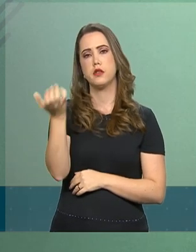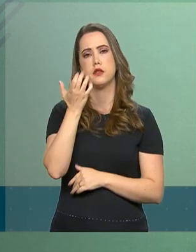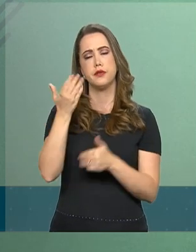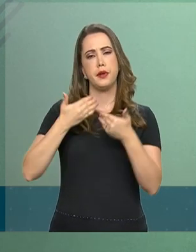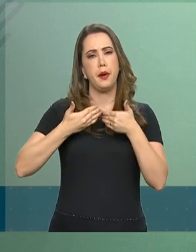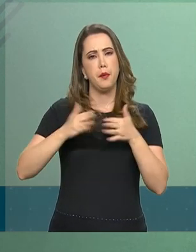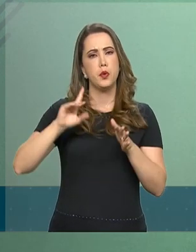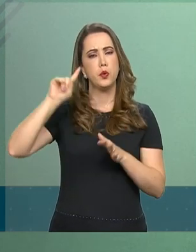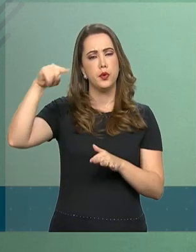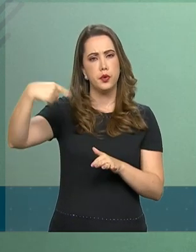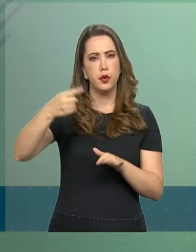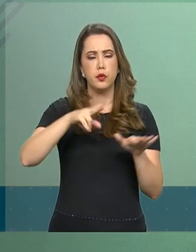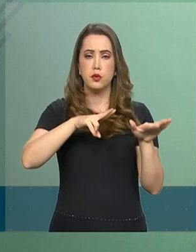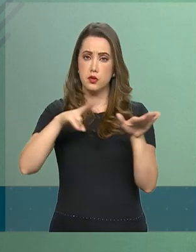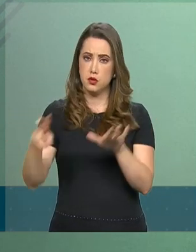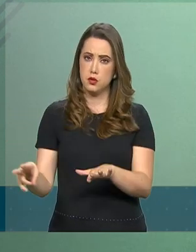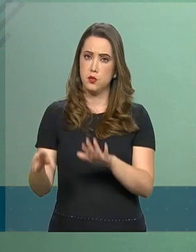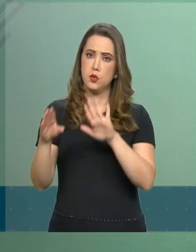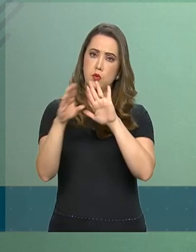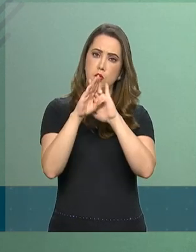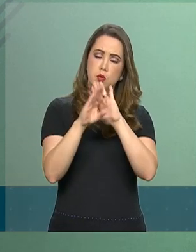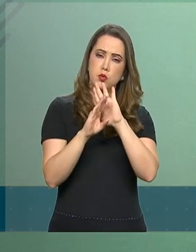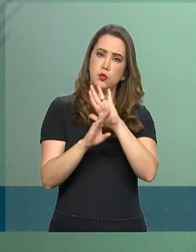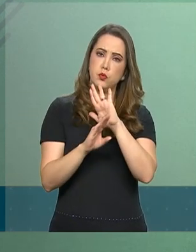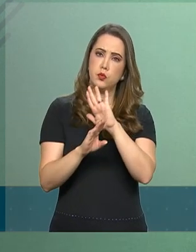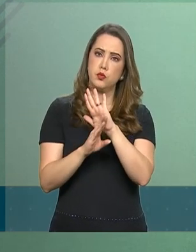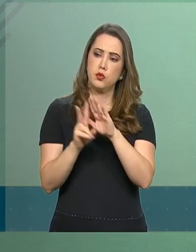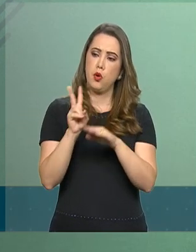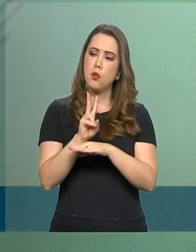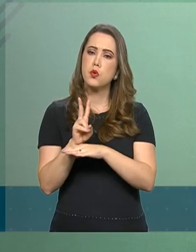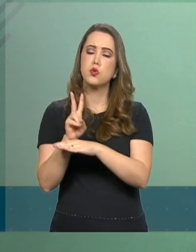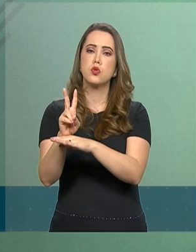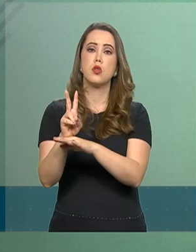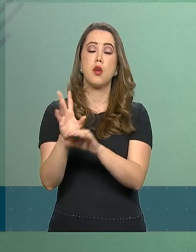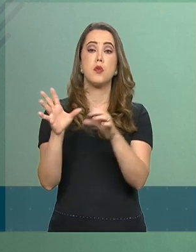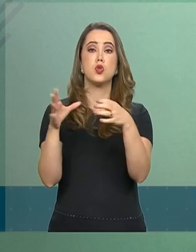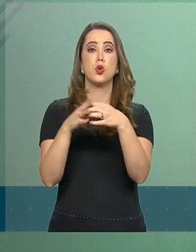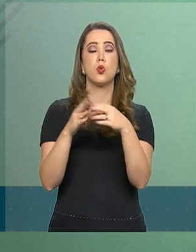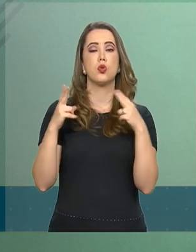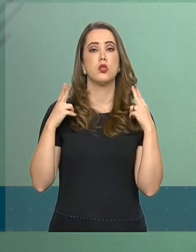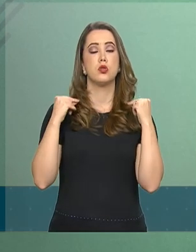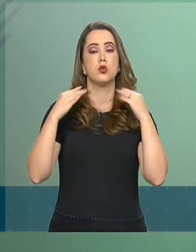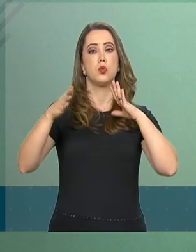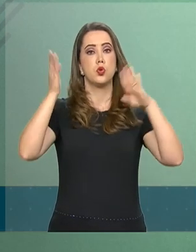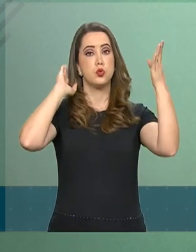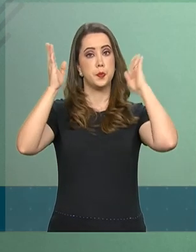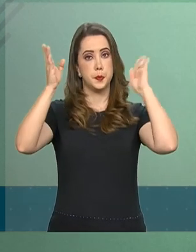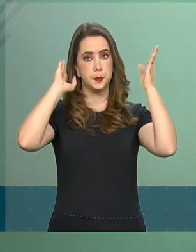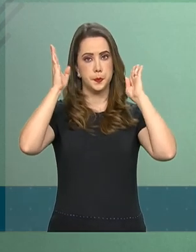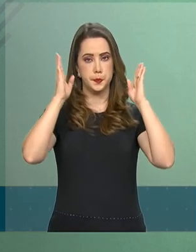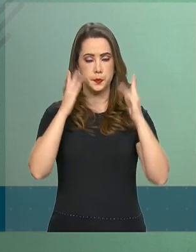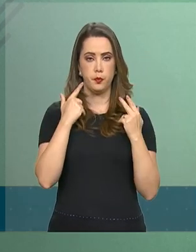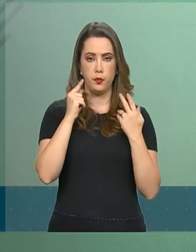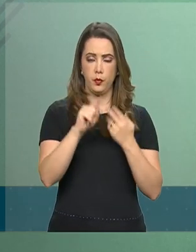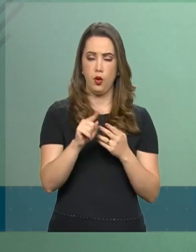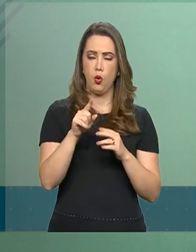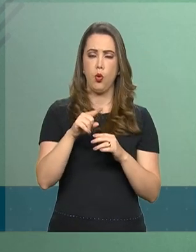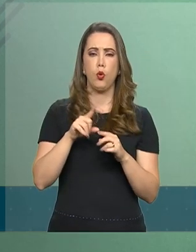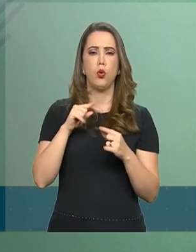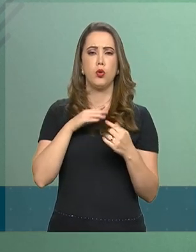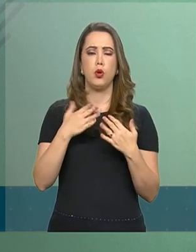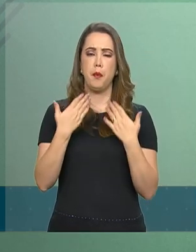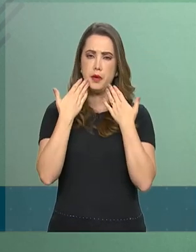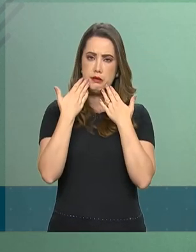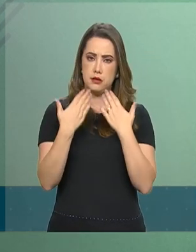semana do programa de empréstimos a caminhoneiros previsto pelo governo